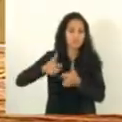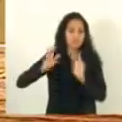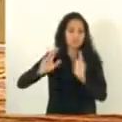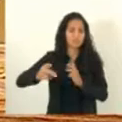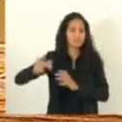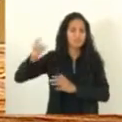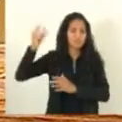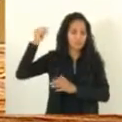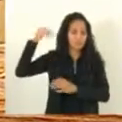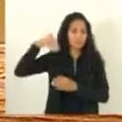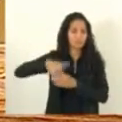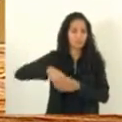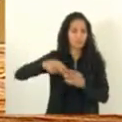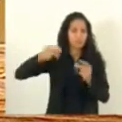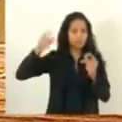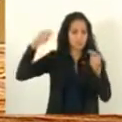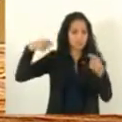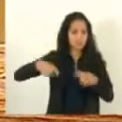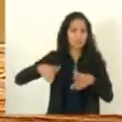ter sido votada